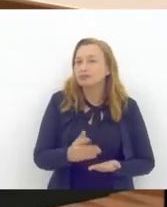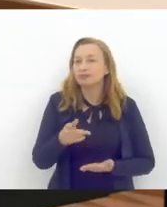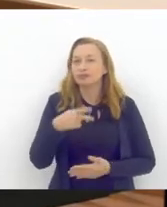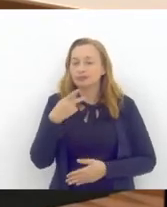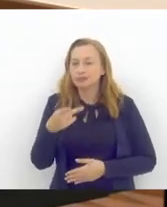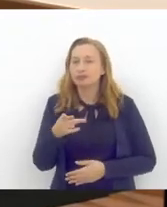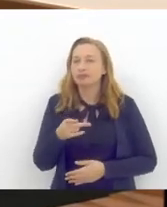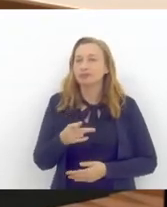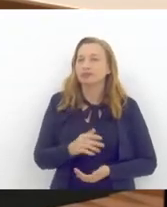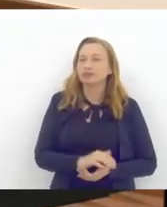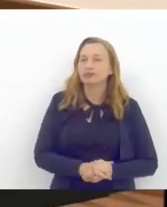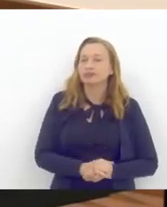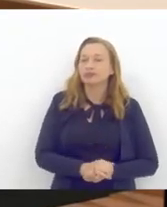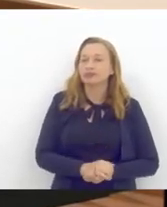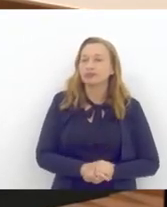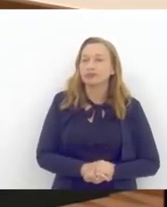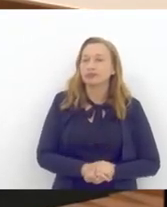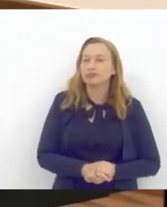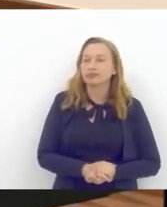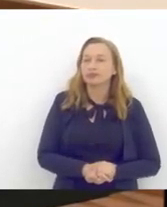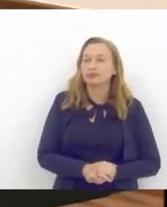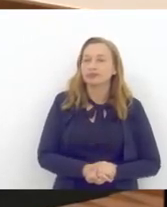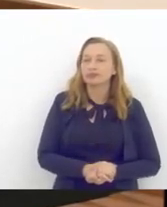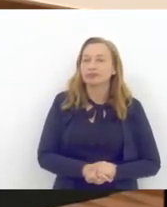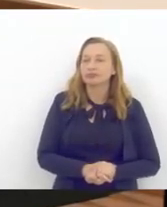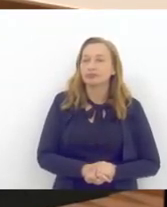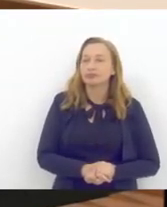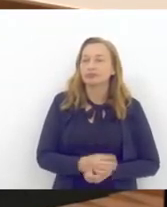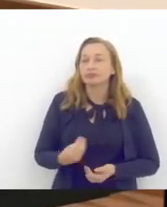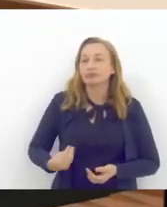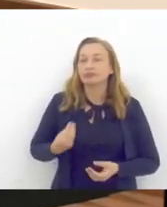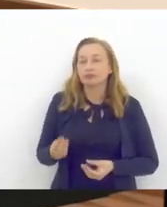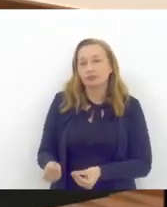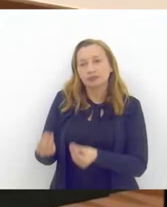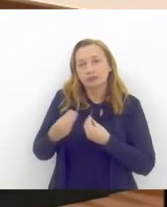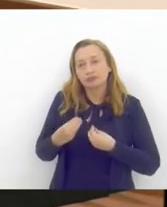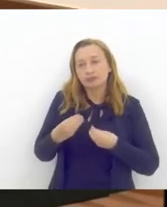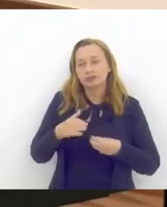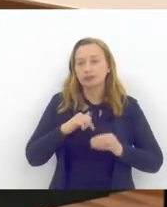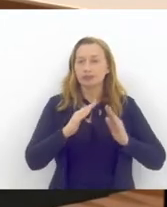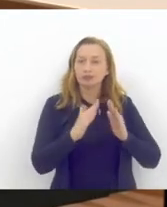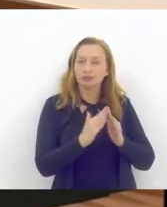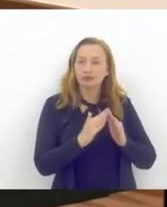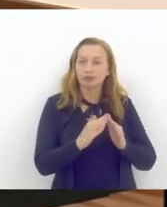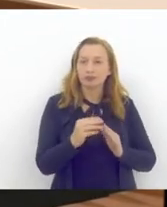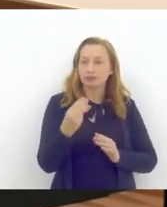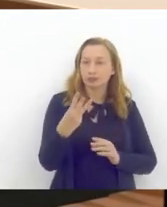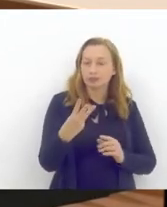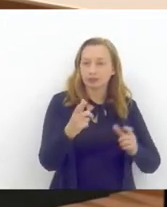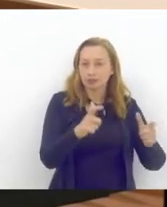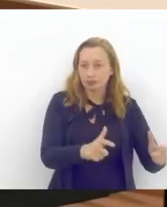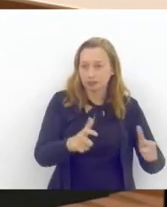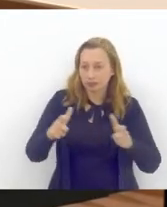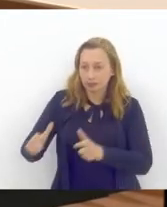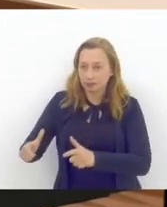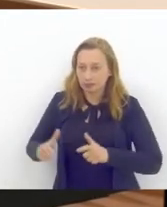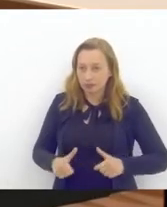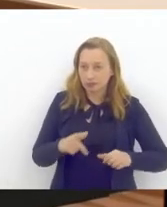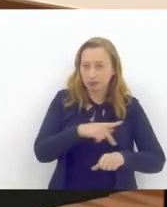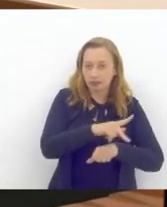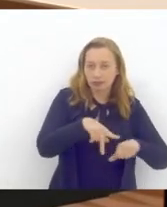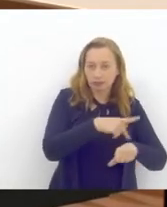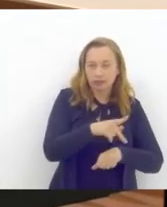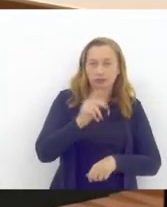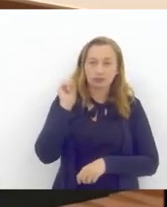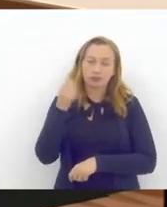assim, a vida me proporcionou com que eu morasse em três regiões do país. Eu morei no Rio Grande do Sul muitos